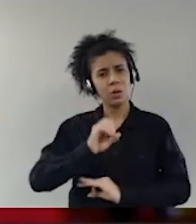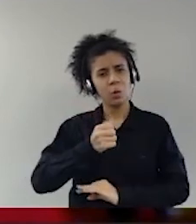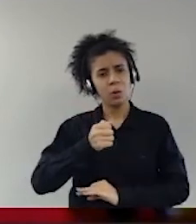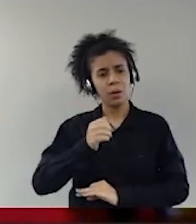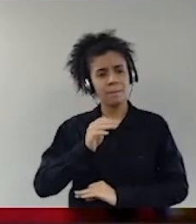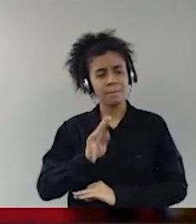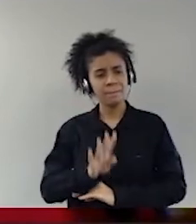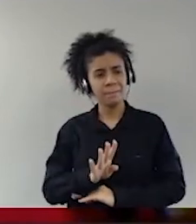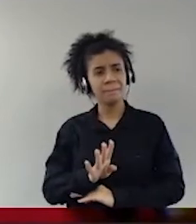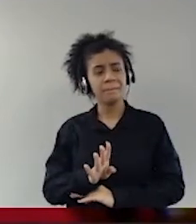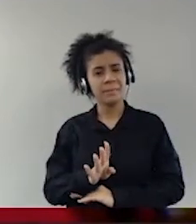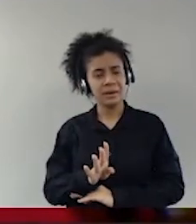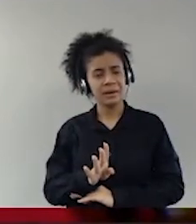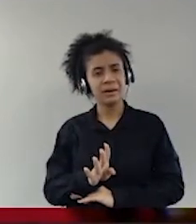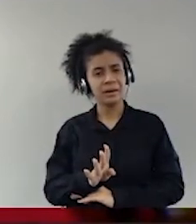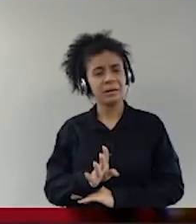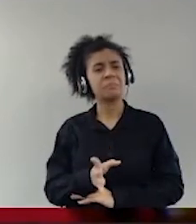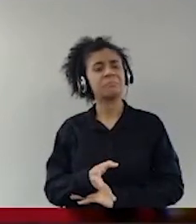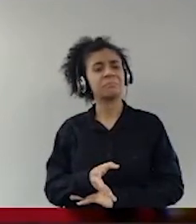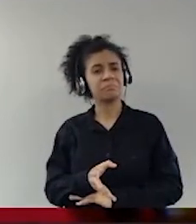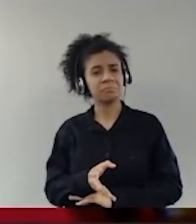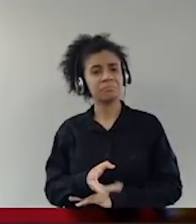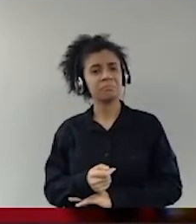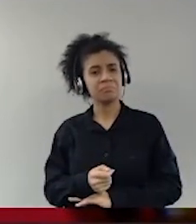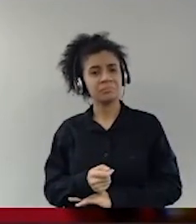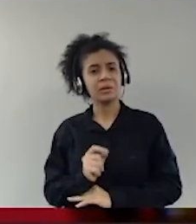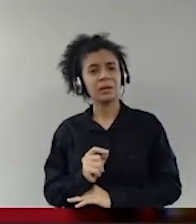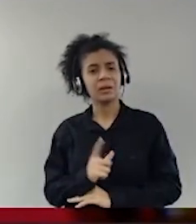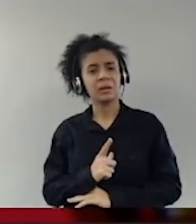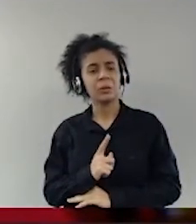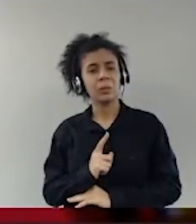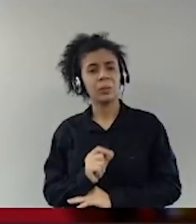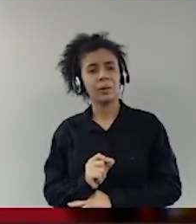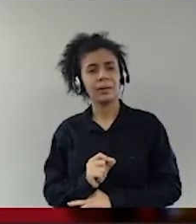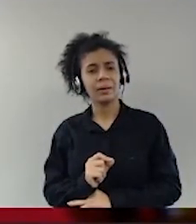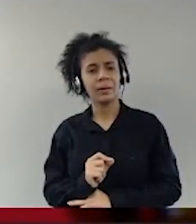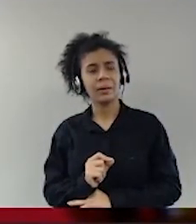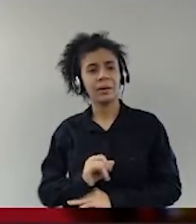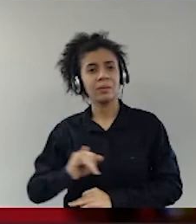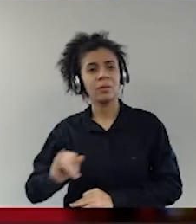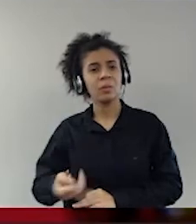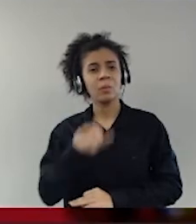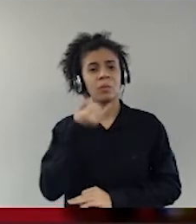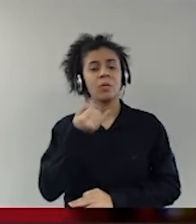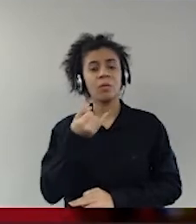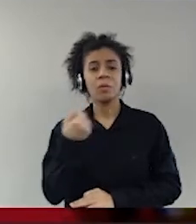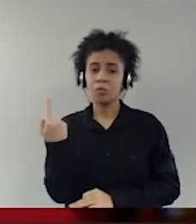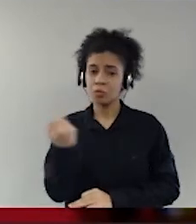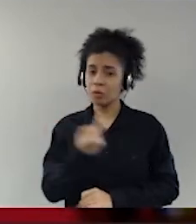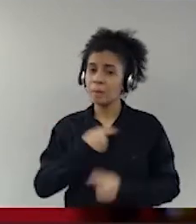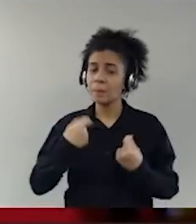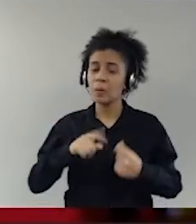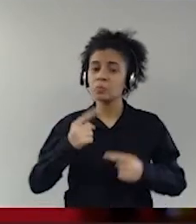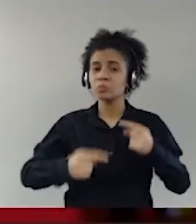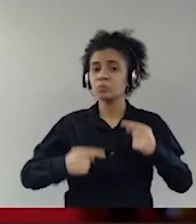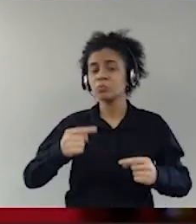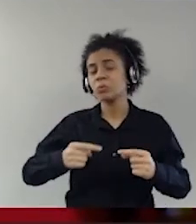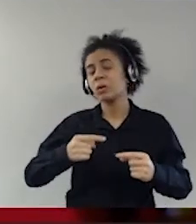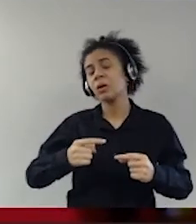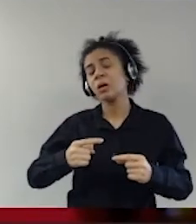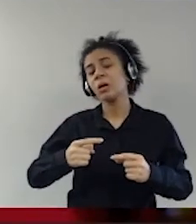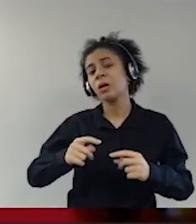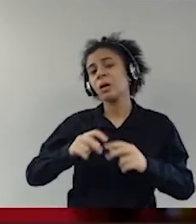Brasil, que, de uma certa forma, traz aqui também a oportunidade de que nós venhamos a discutir